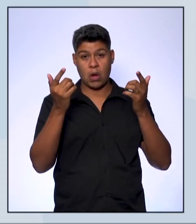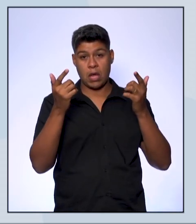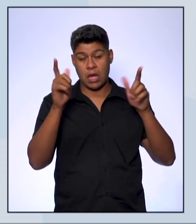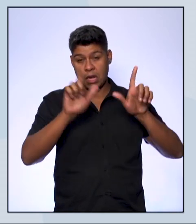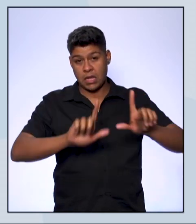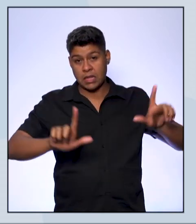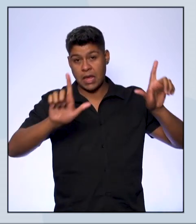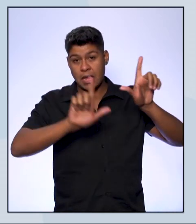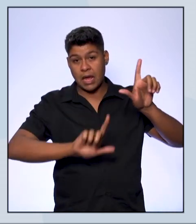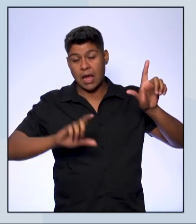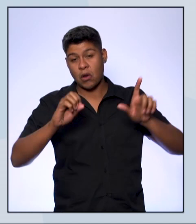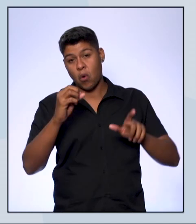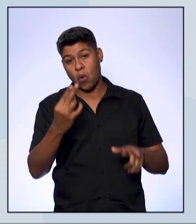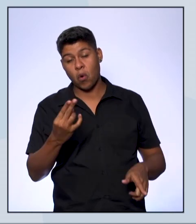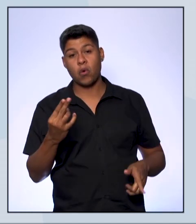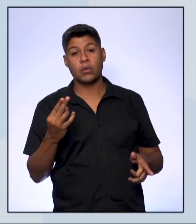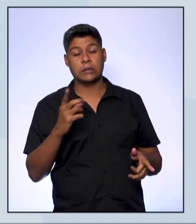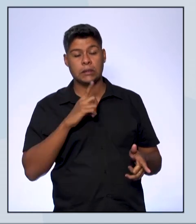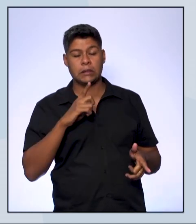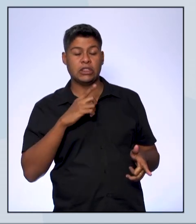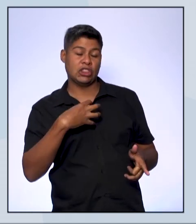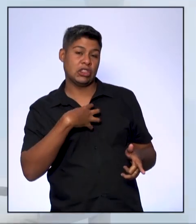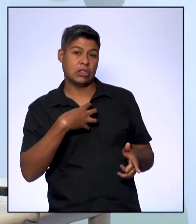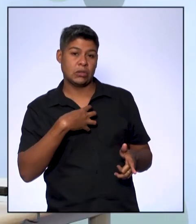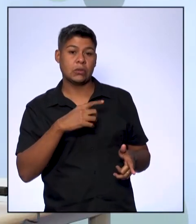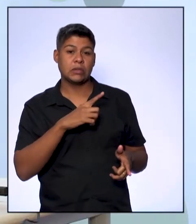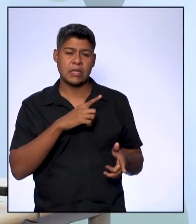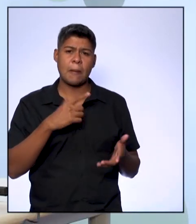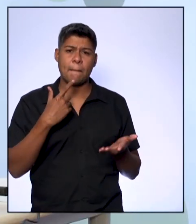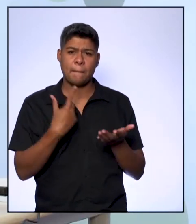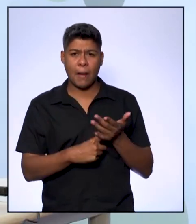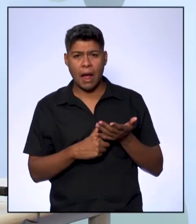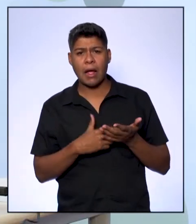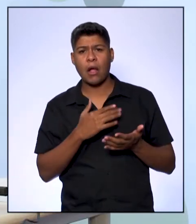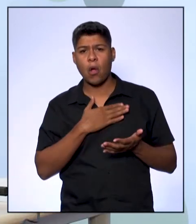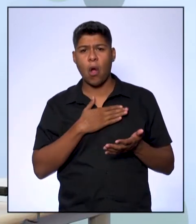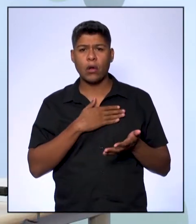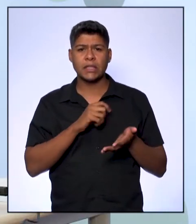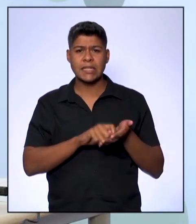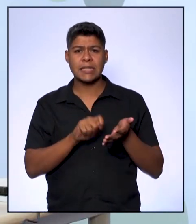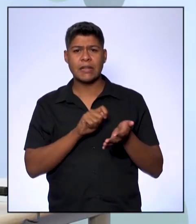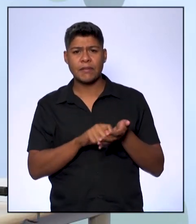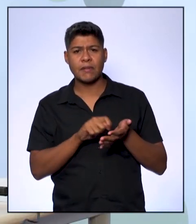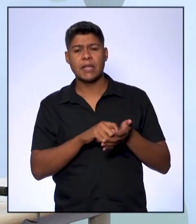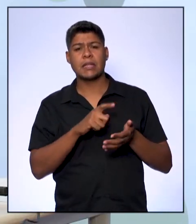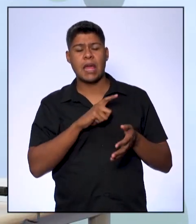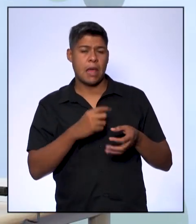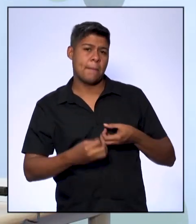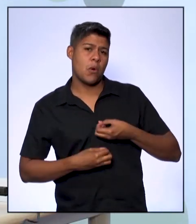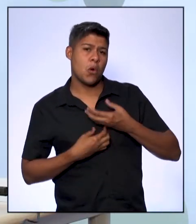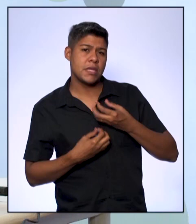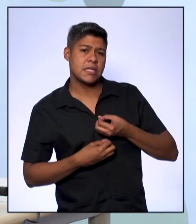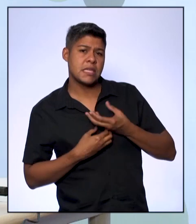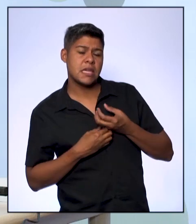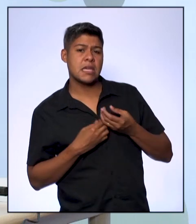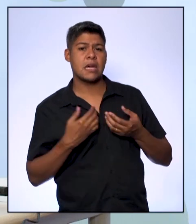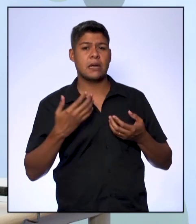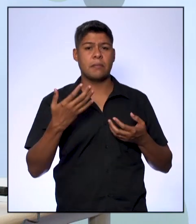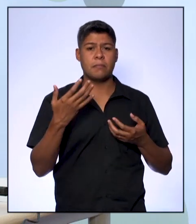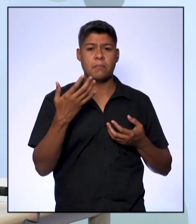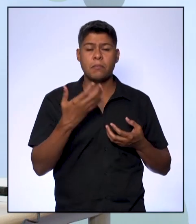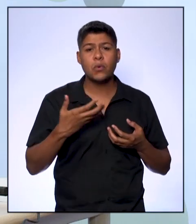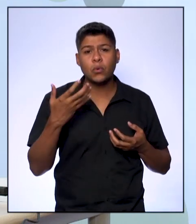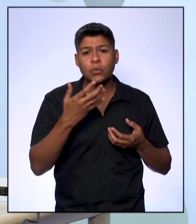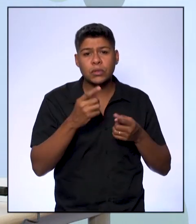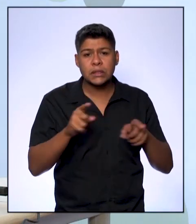ele segue um estilo nós temos alunos que já tem marcas literárias que gosta de escrever que já produz poesia né que produto músicas